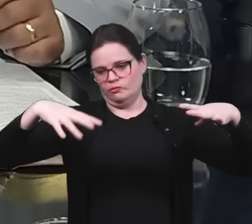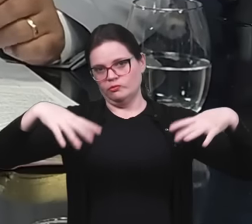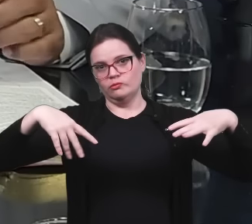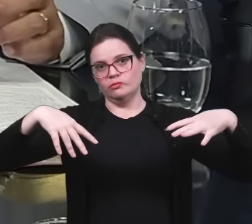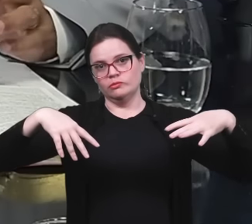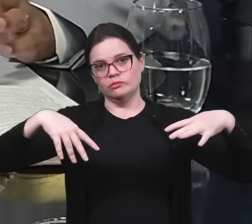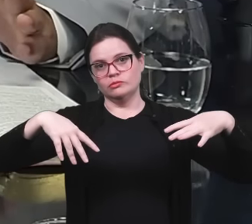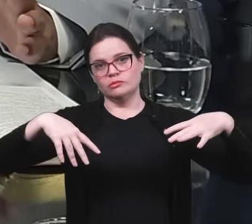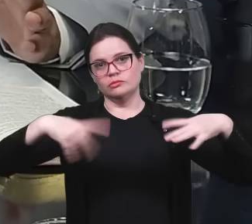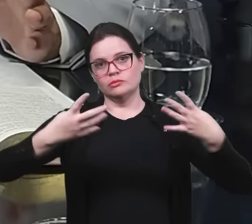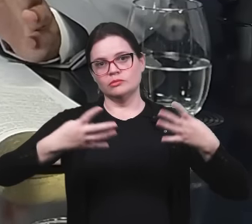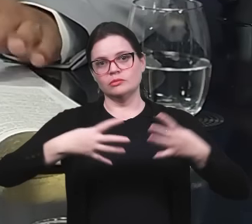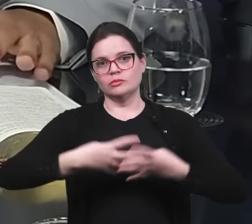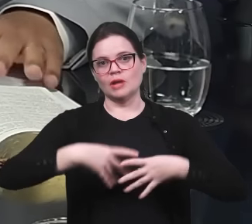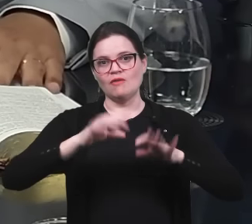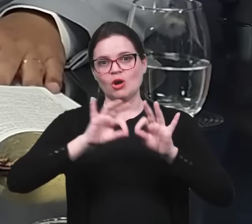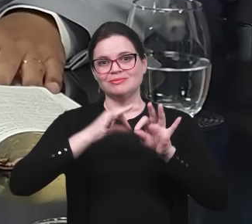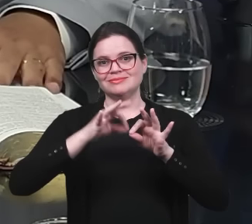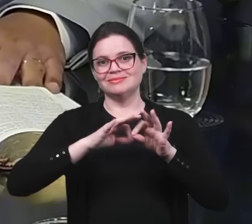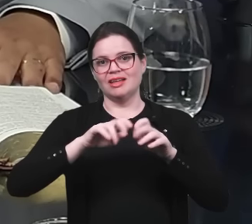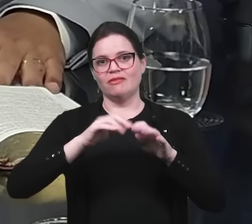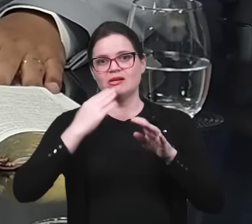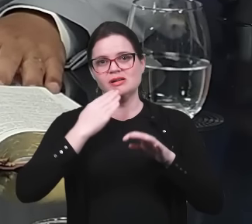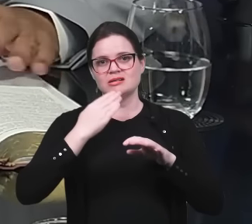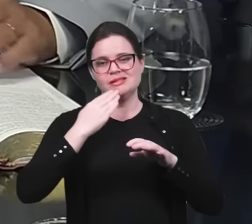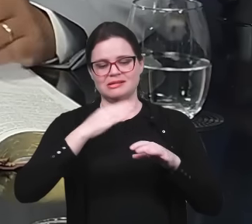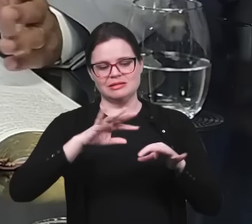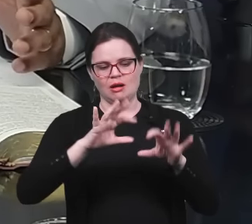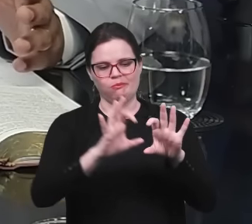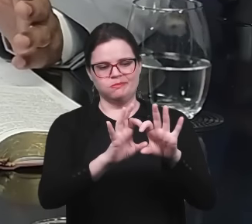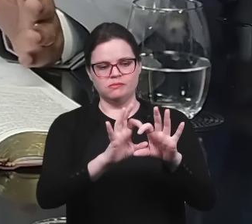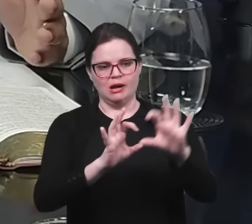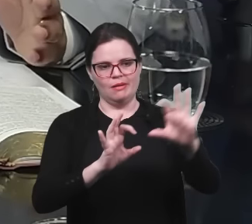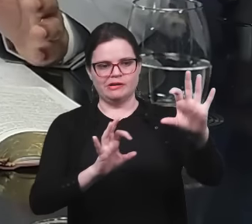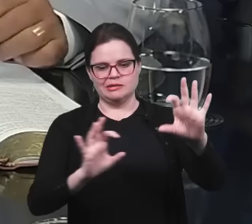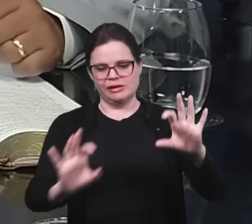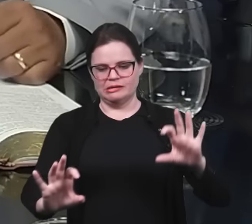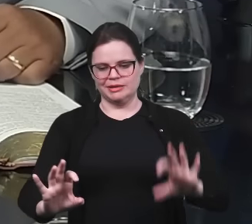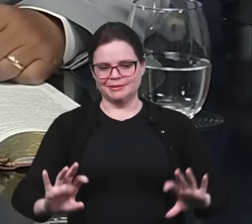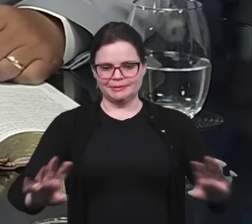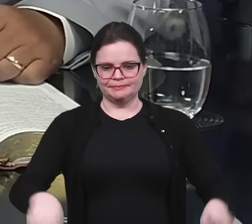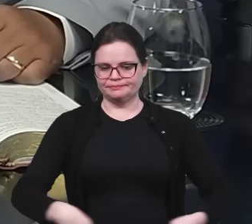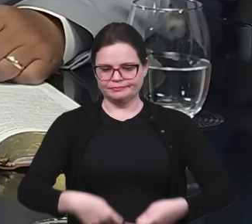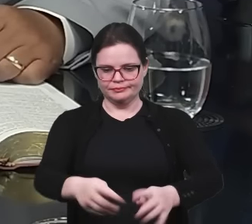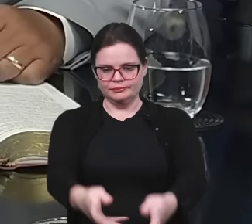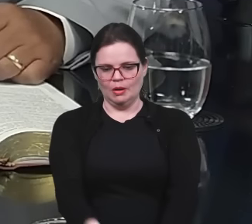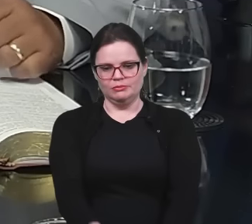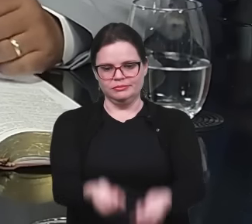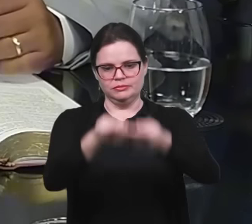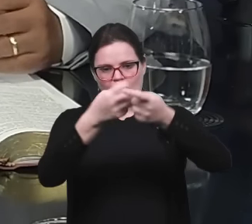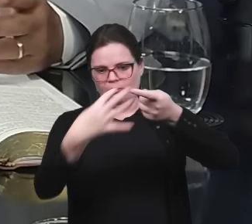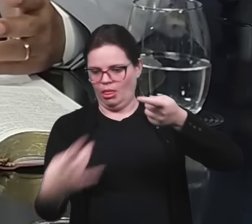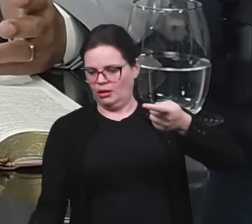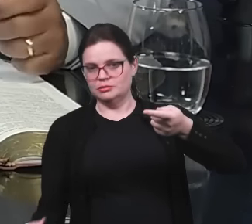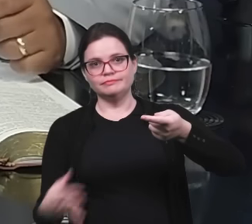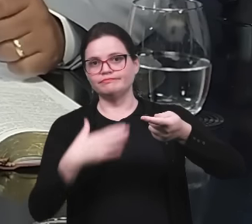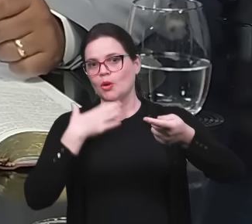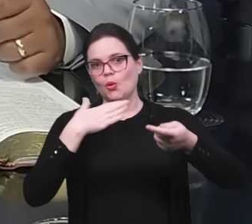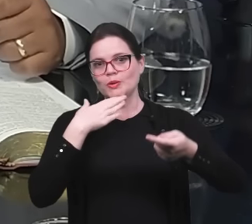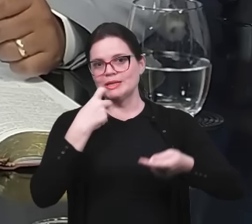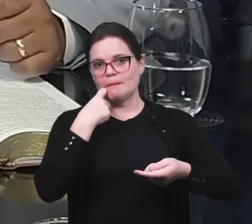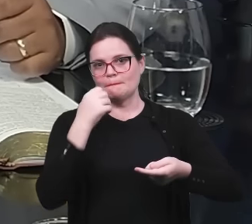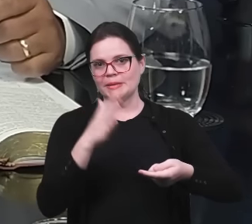que eles estavam até lavando a rede, até consertando as redes. Né? Então, apanhava peixe nenhum. O que significa